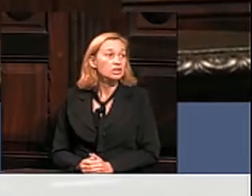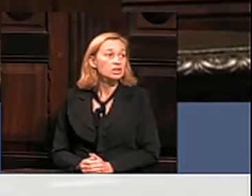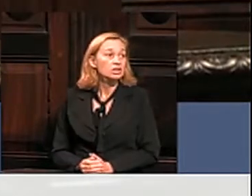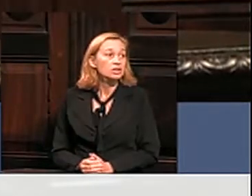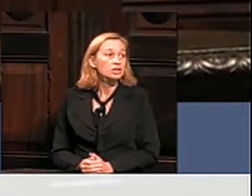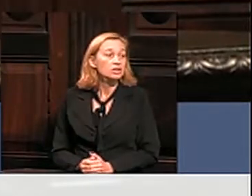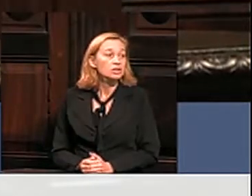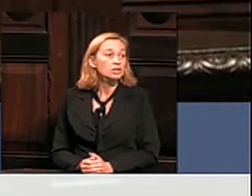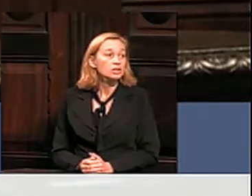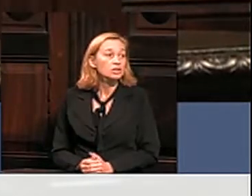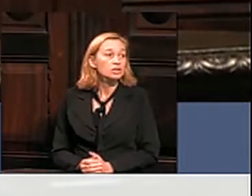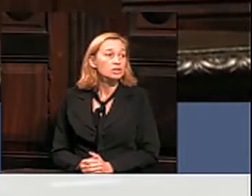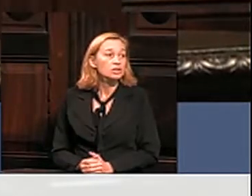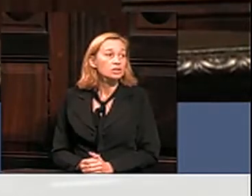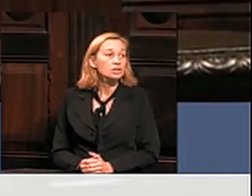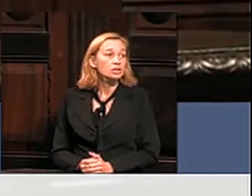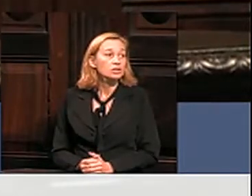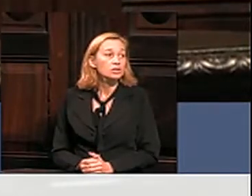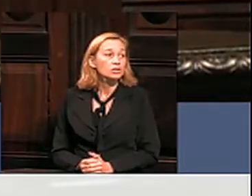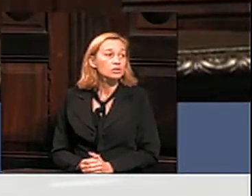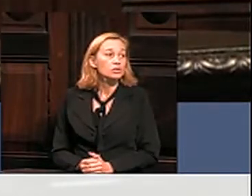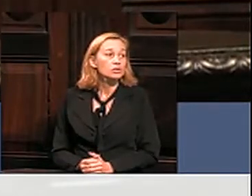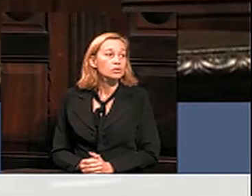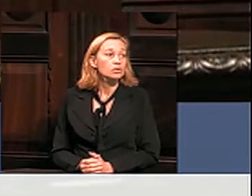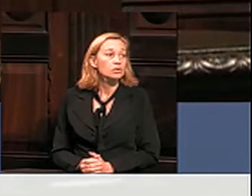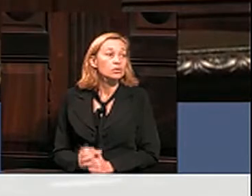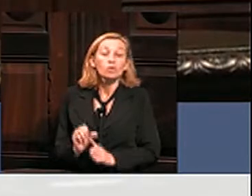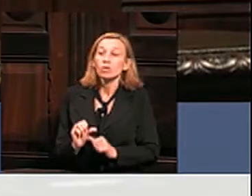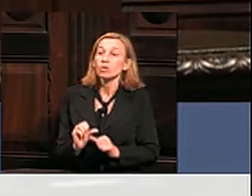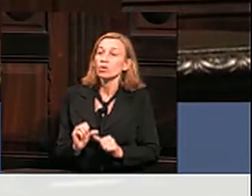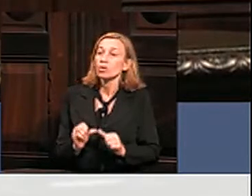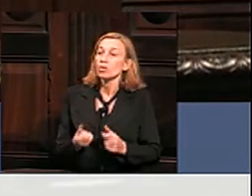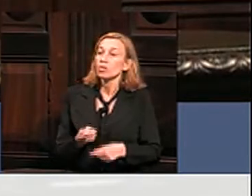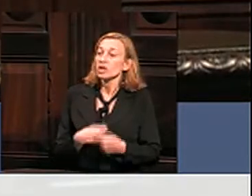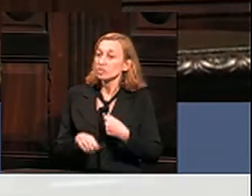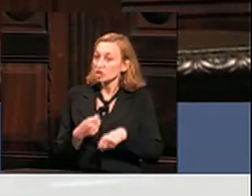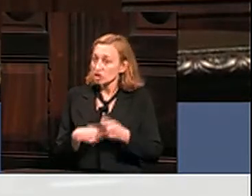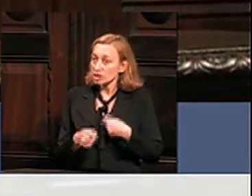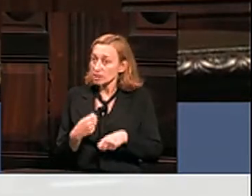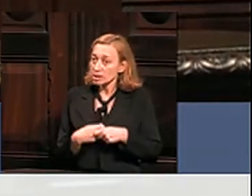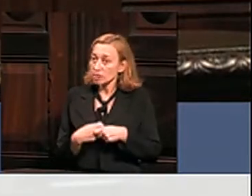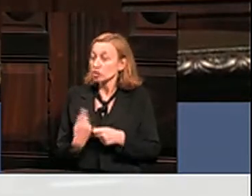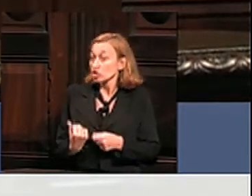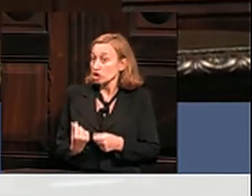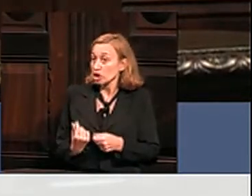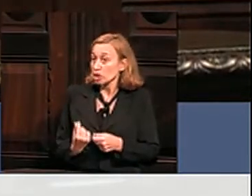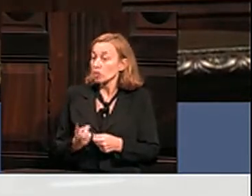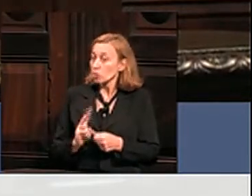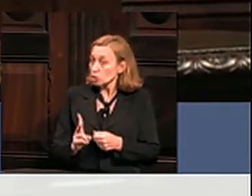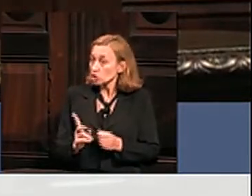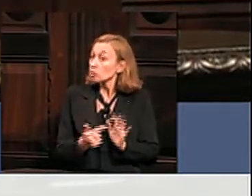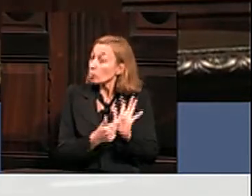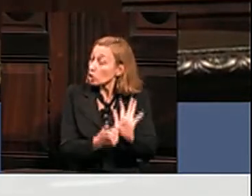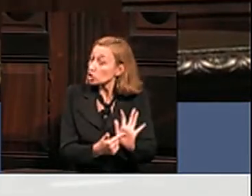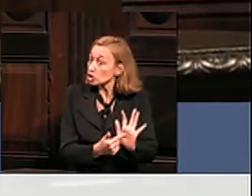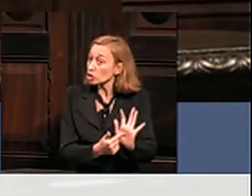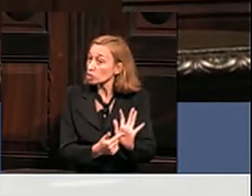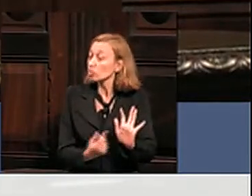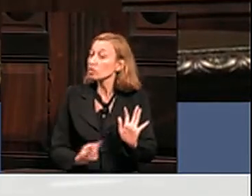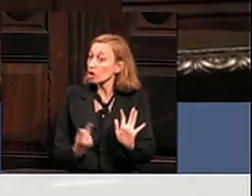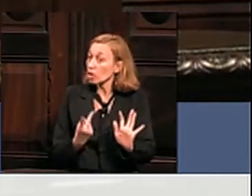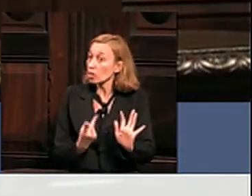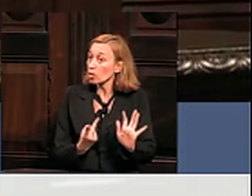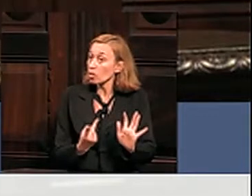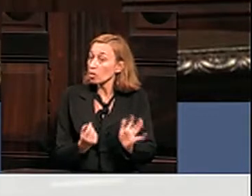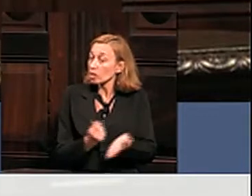controladoria continua dando parecer. Continua dando parecer às contas e este parecer vem